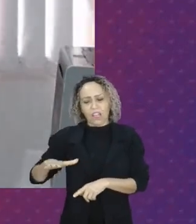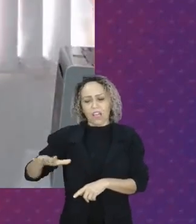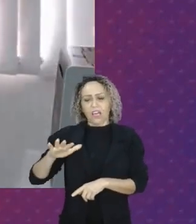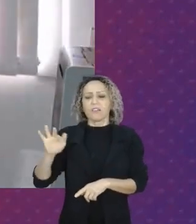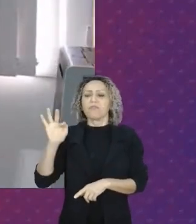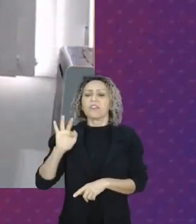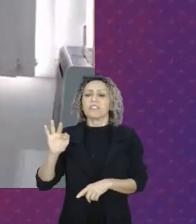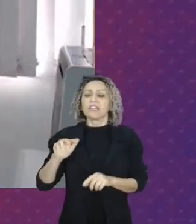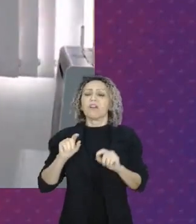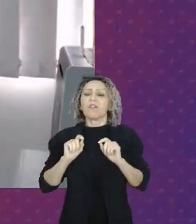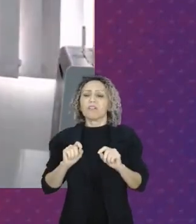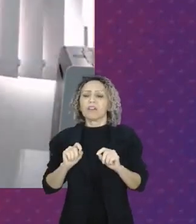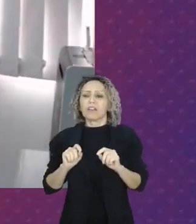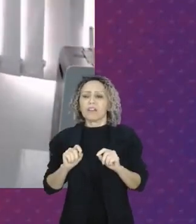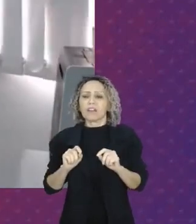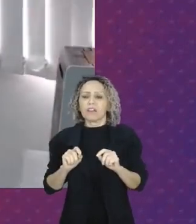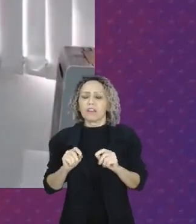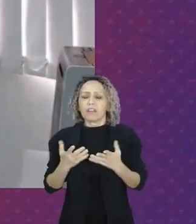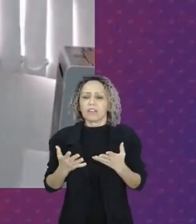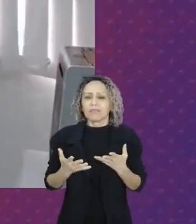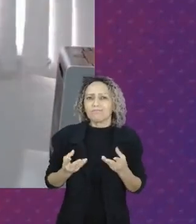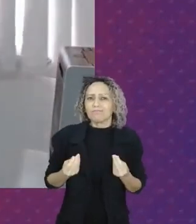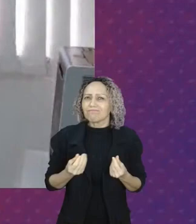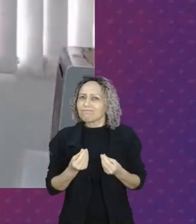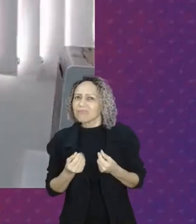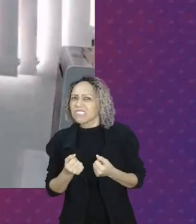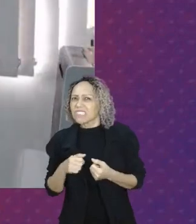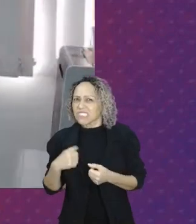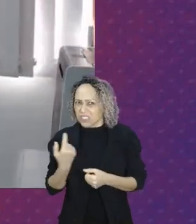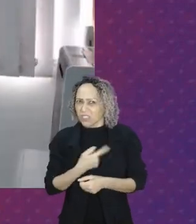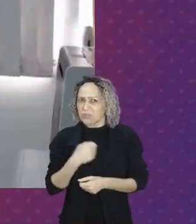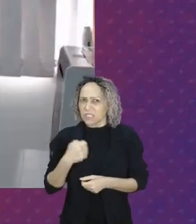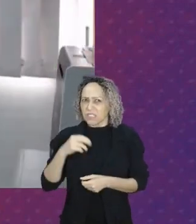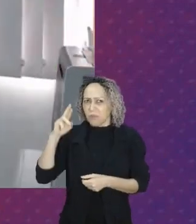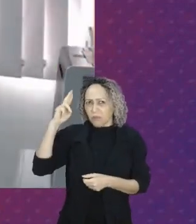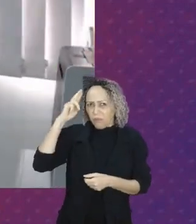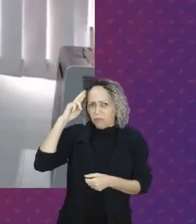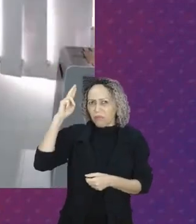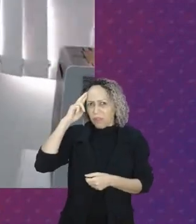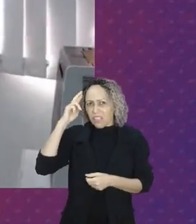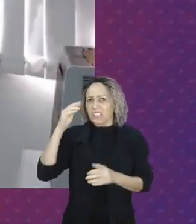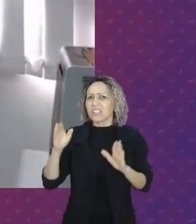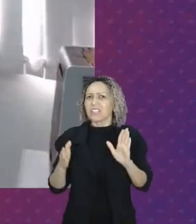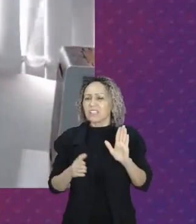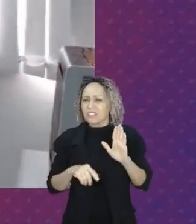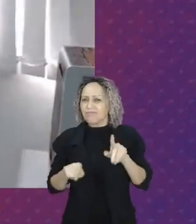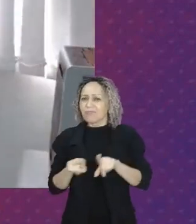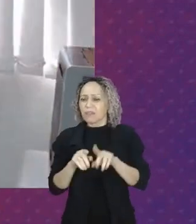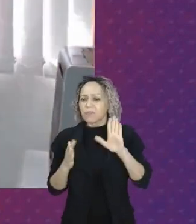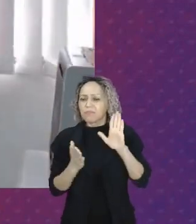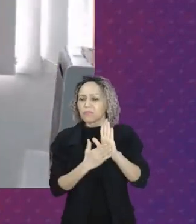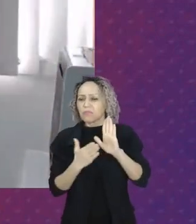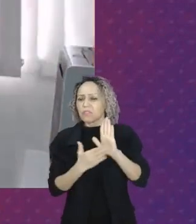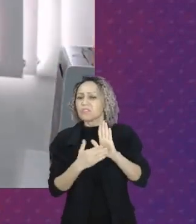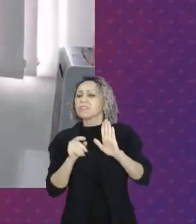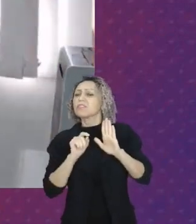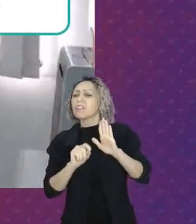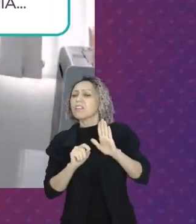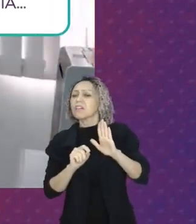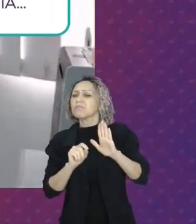talvez seja a grande reflexão e proposição de ações para essa grande